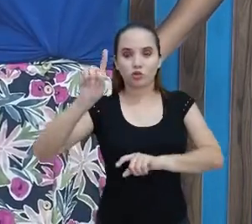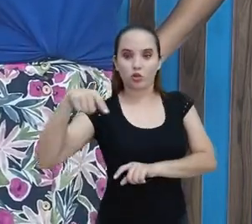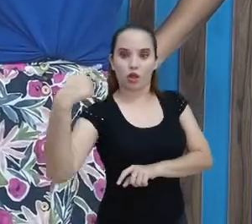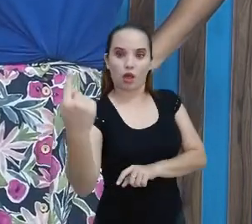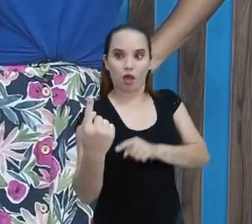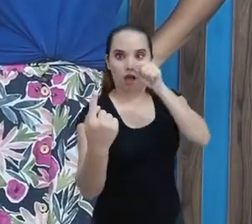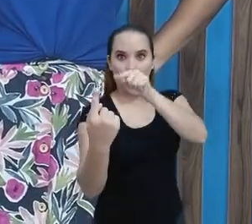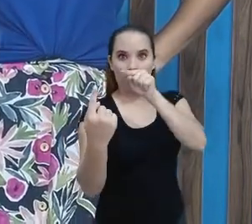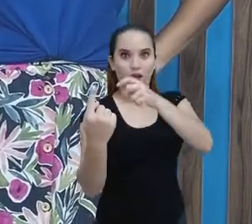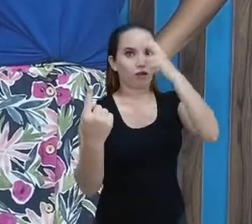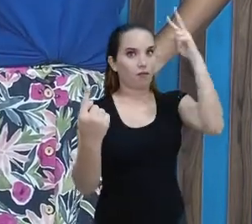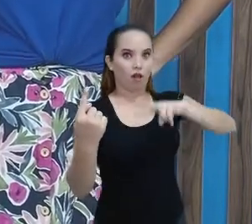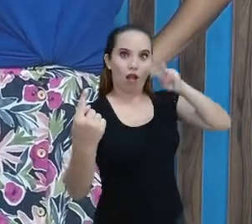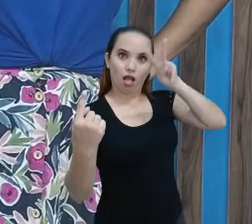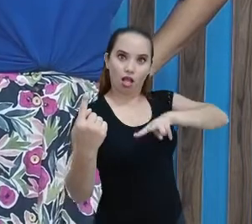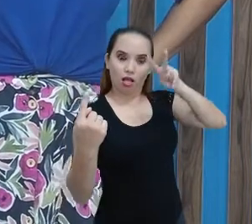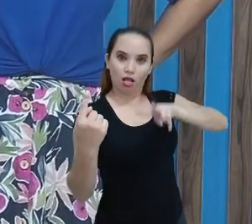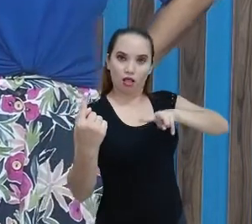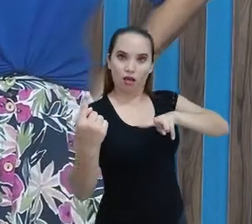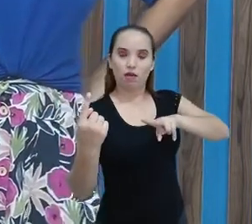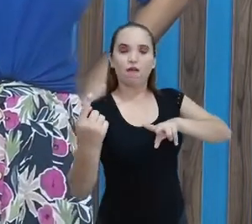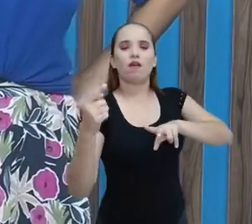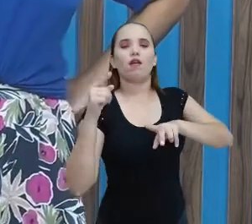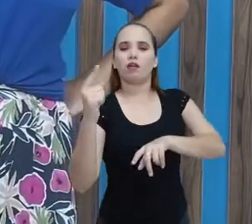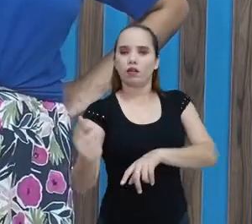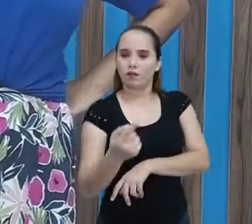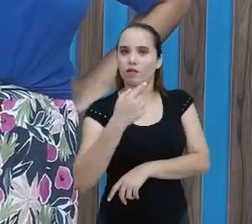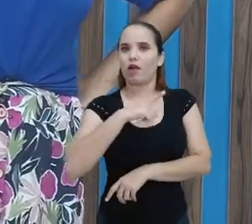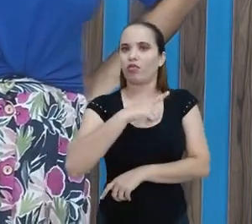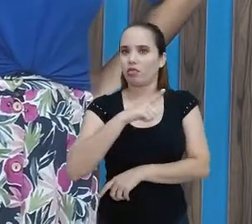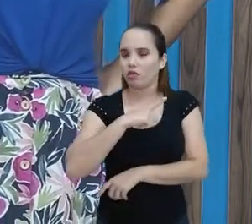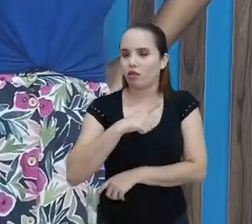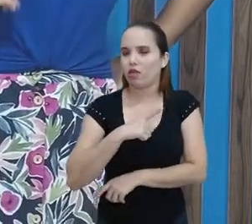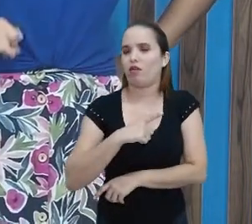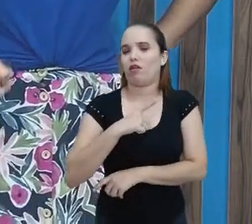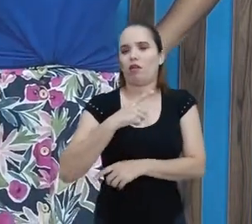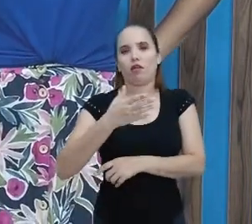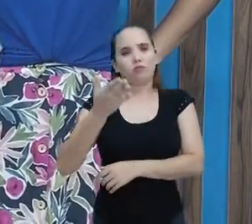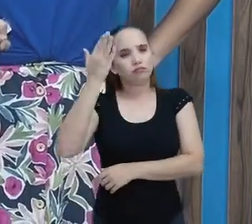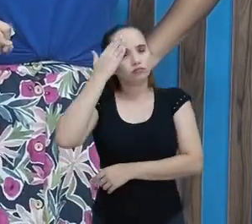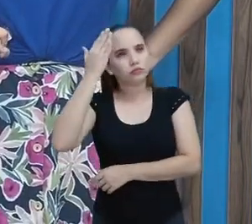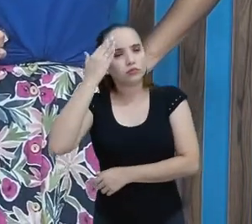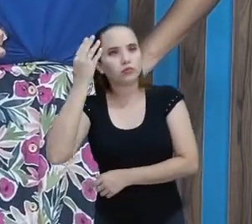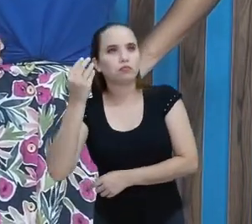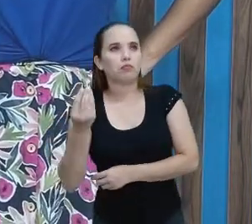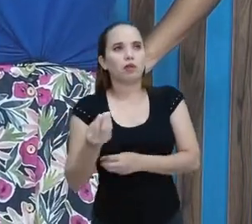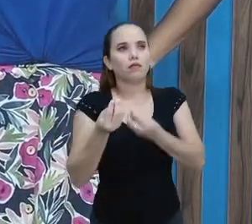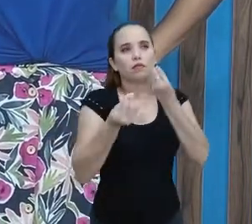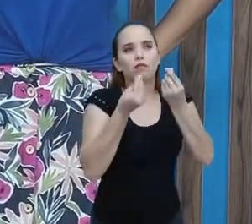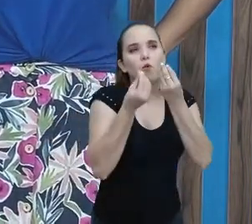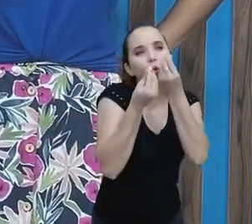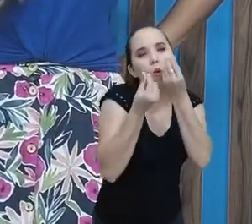autor deixará na mão do leitor o julgamento, o juízo de valor, a